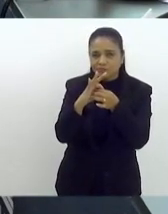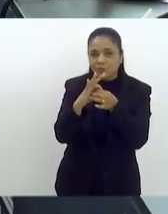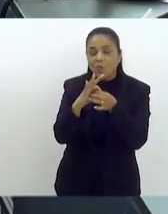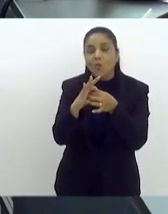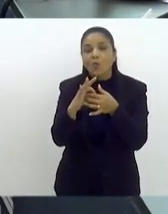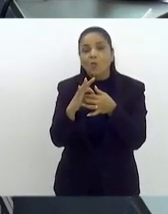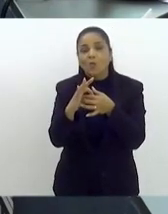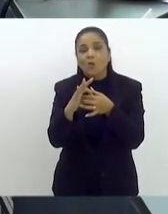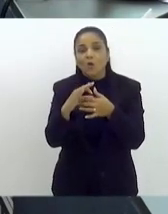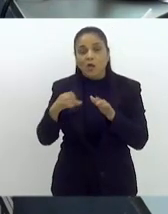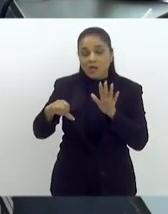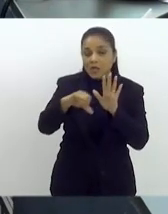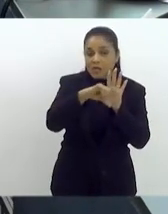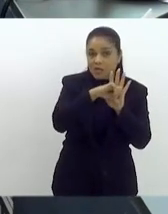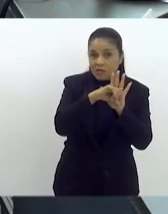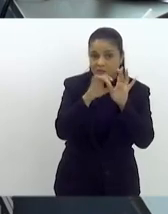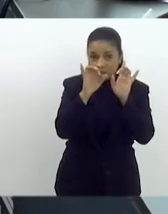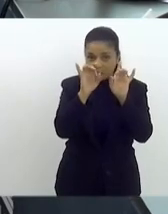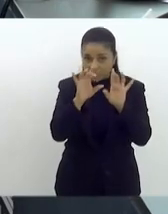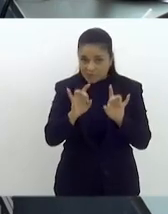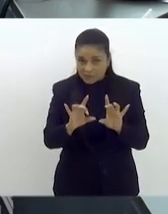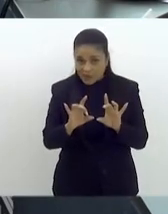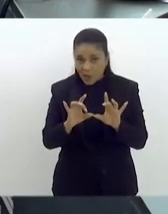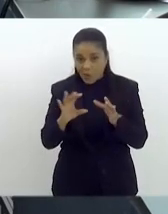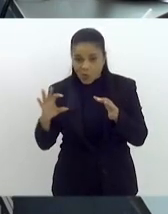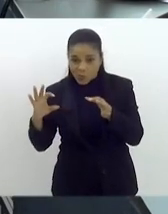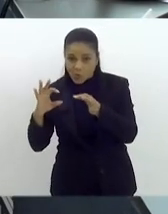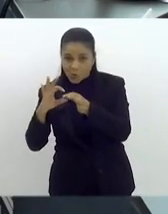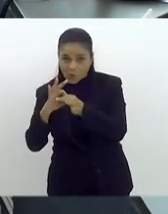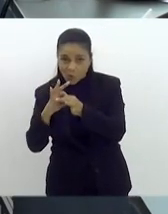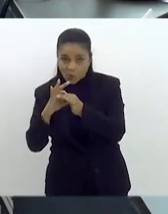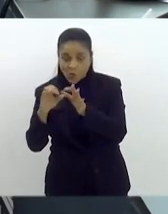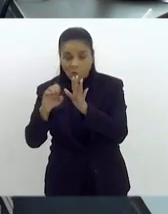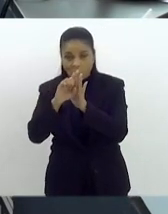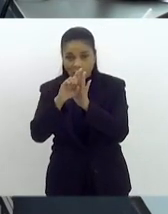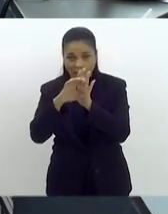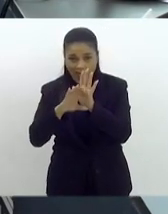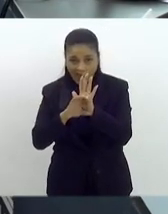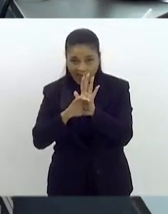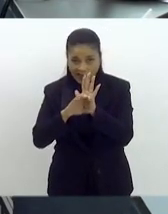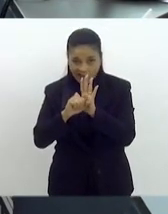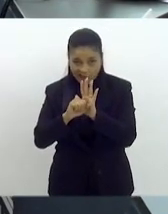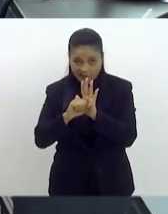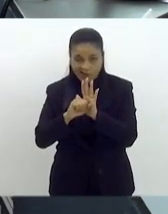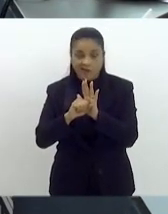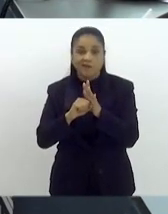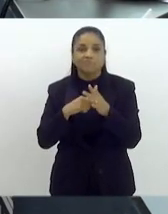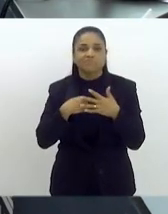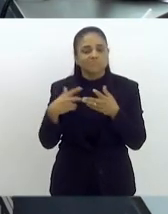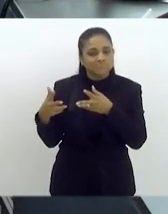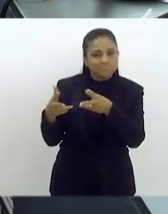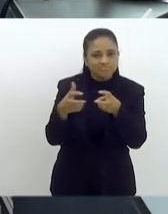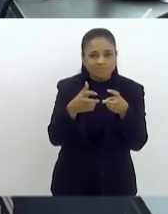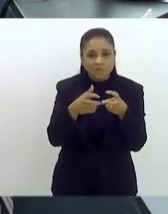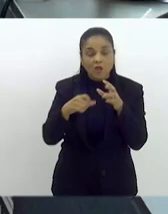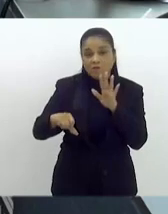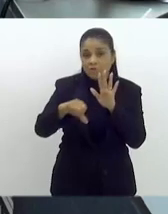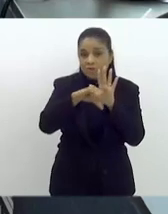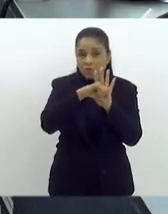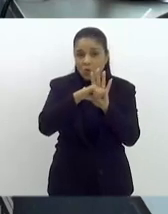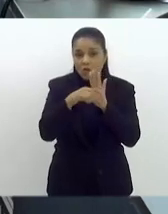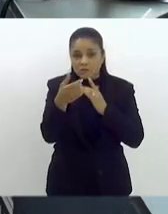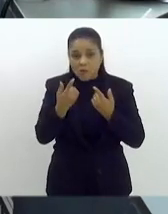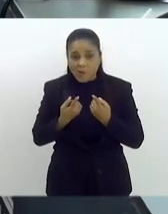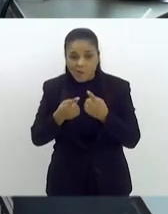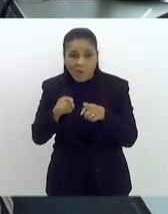os crimes específicos e o eca Porque hoje a gente vê né que é a questão da violência contra